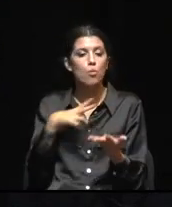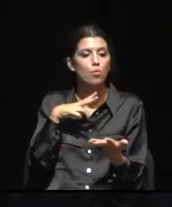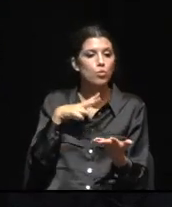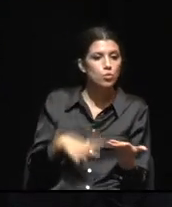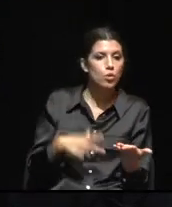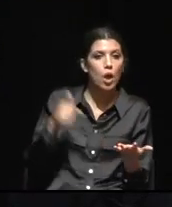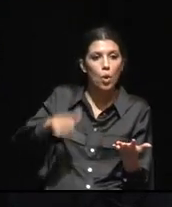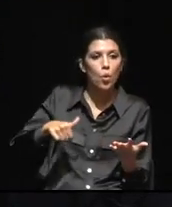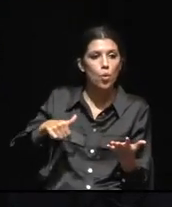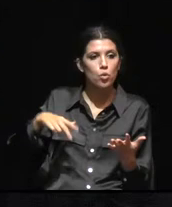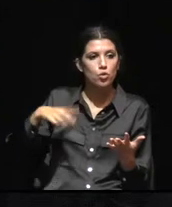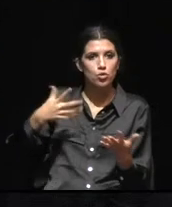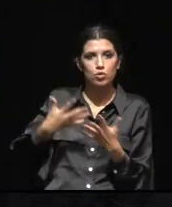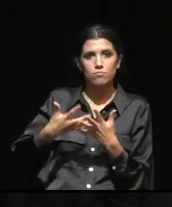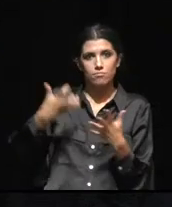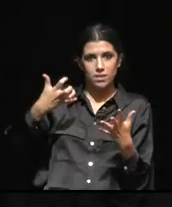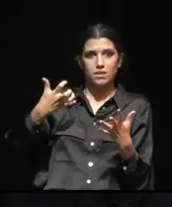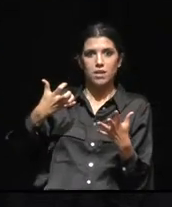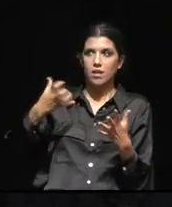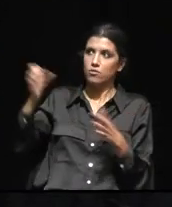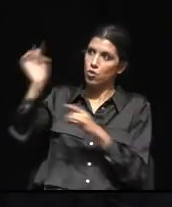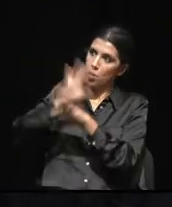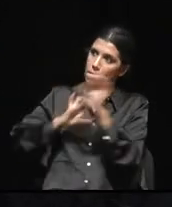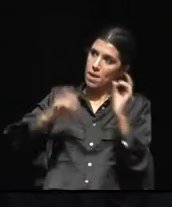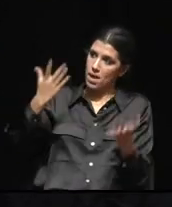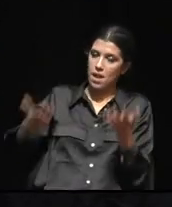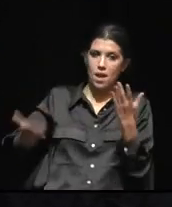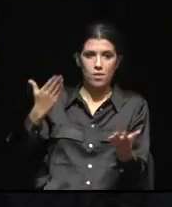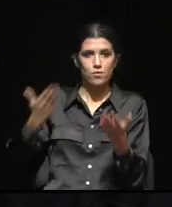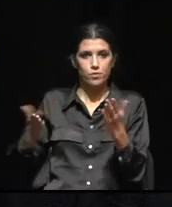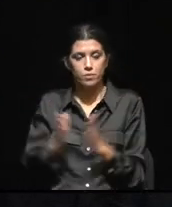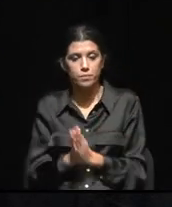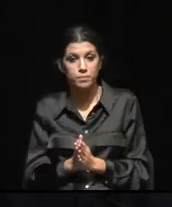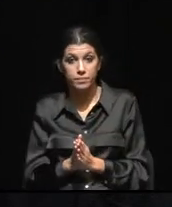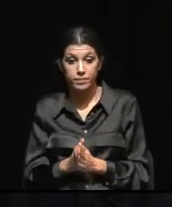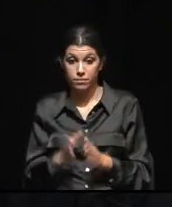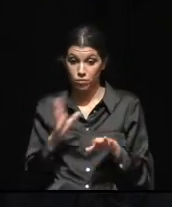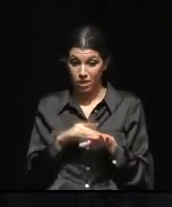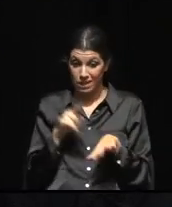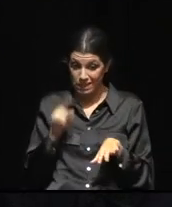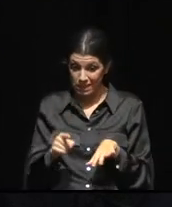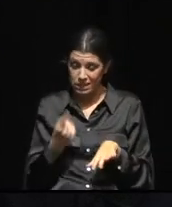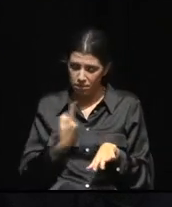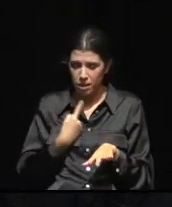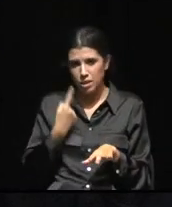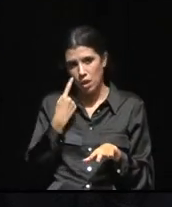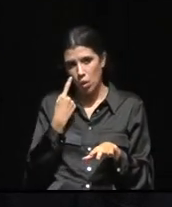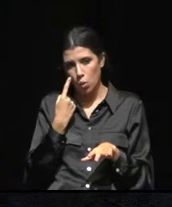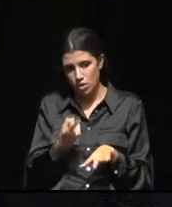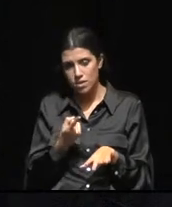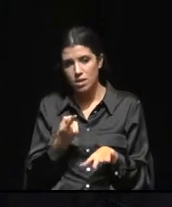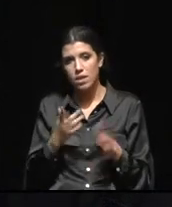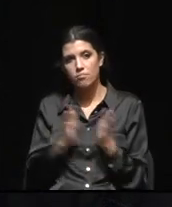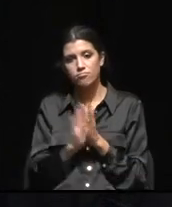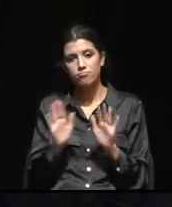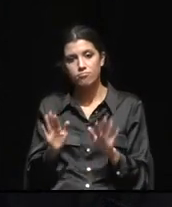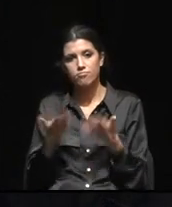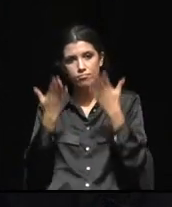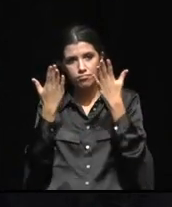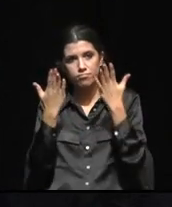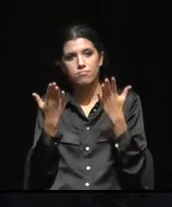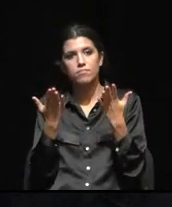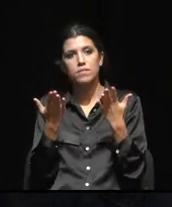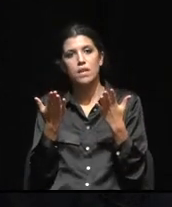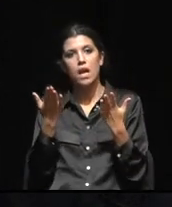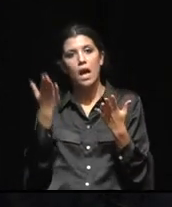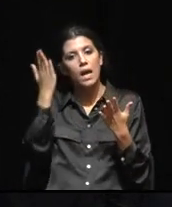ocupou um lugar de destaque a nível europeu e Internacional para isso deve-se reconhecer e saudar a terminação e